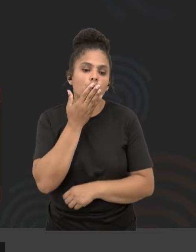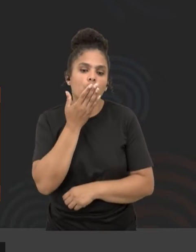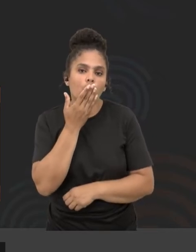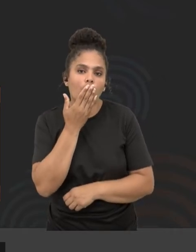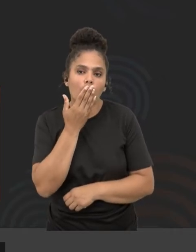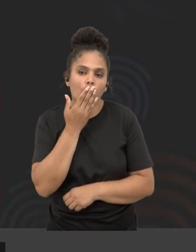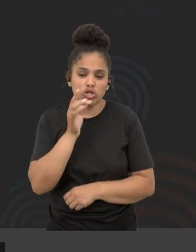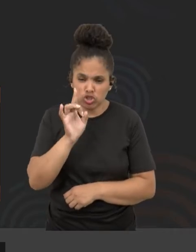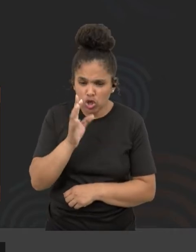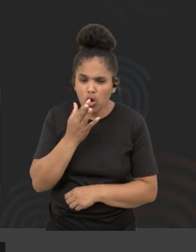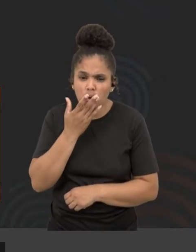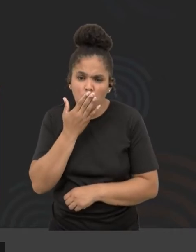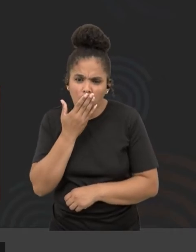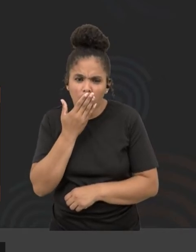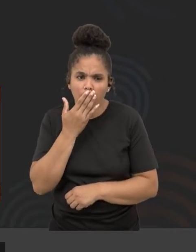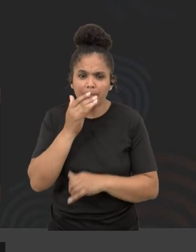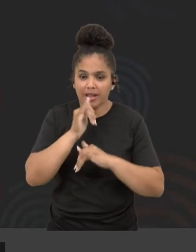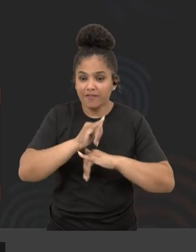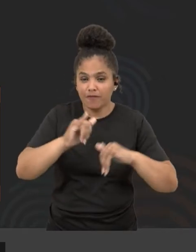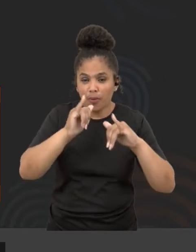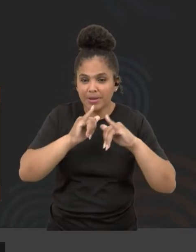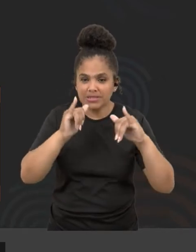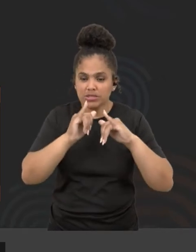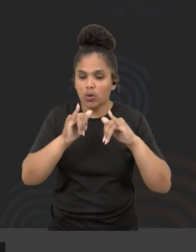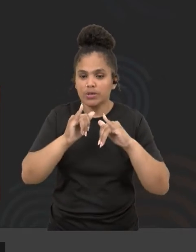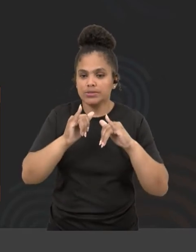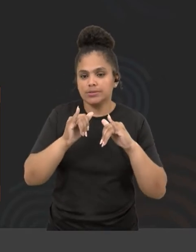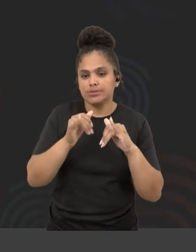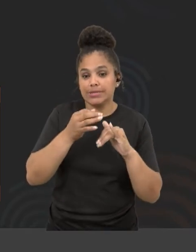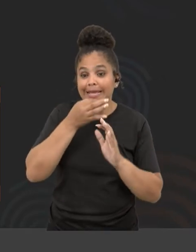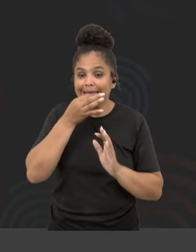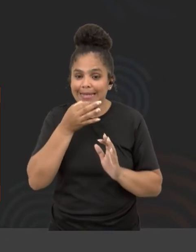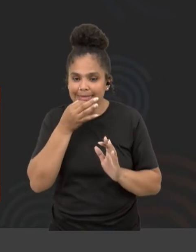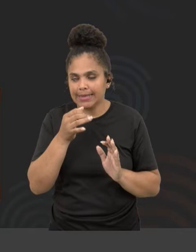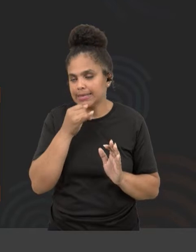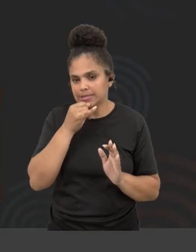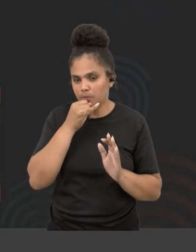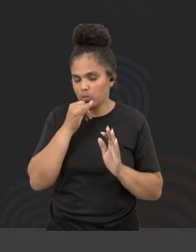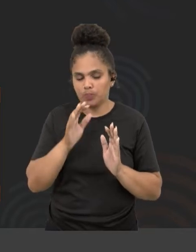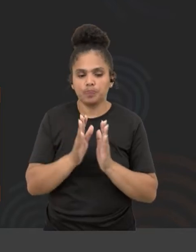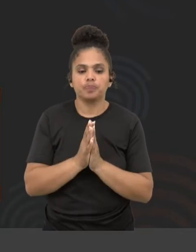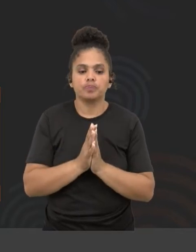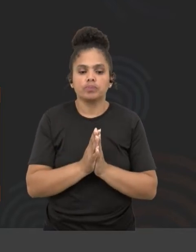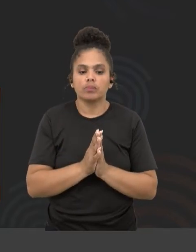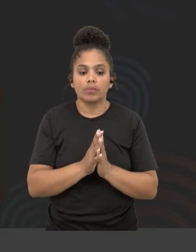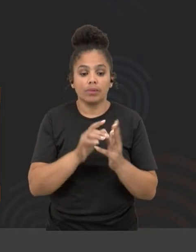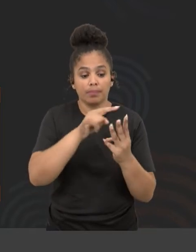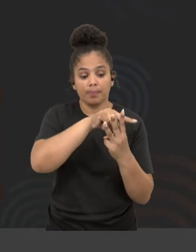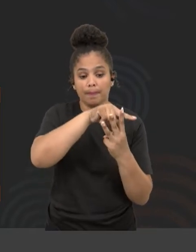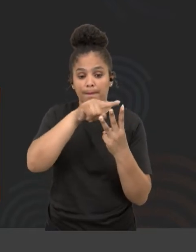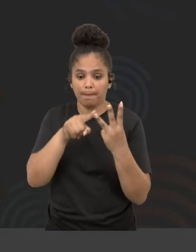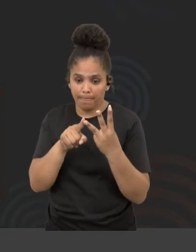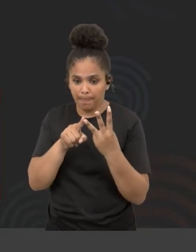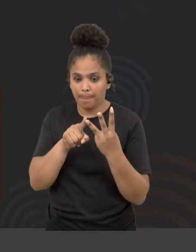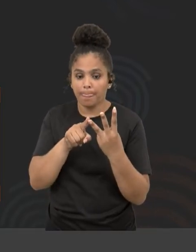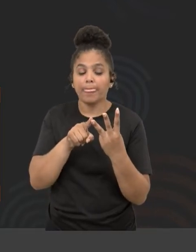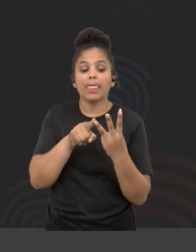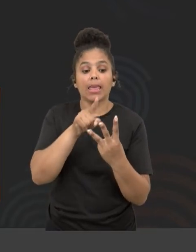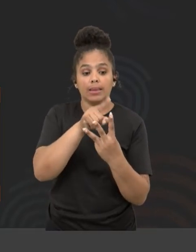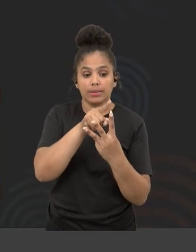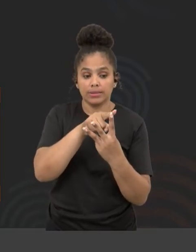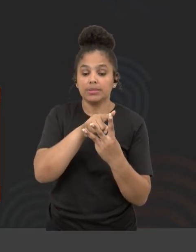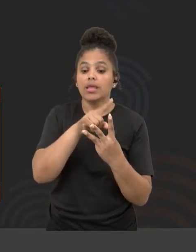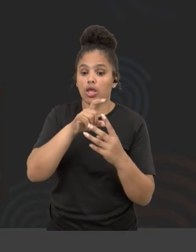trazer informações críticas, né? Para diferenciar informações. Então, aqui no primeiro exemplo, a gente tem uma tela de